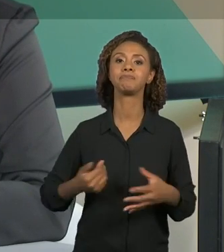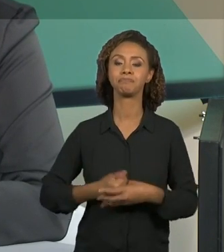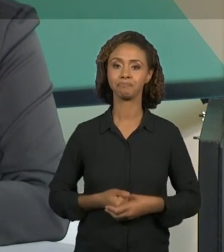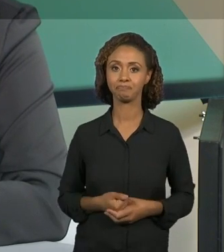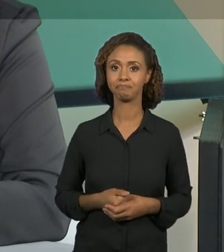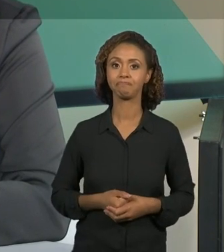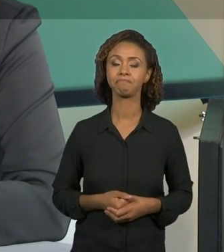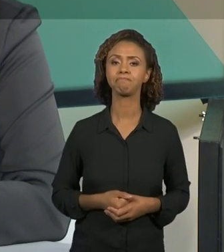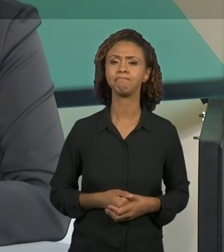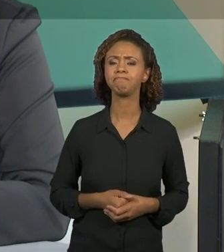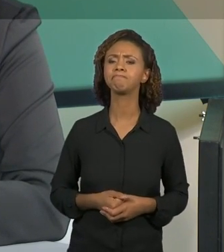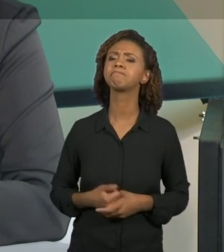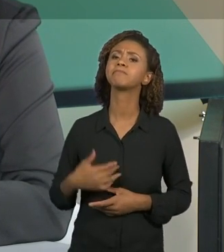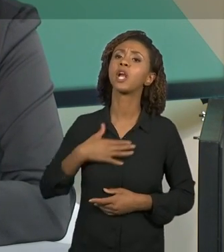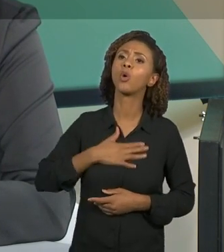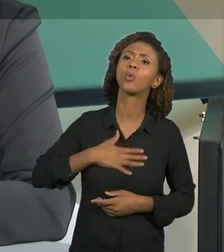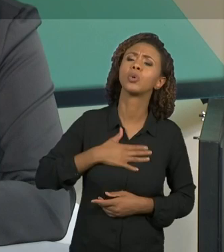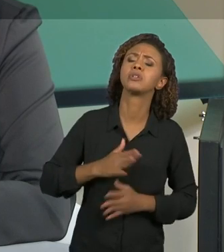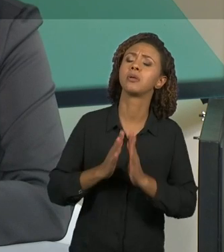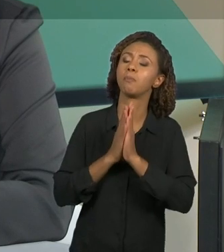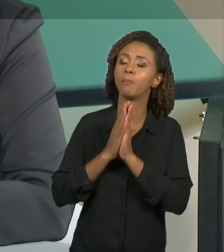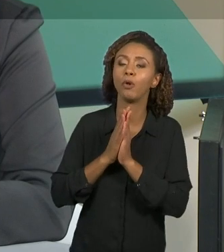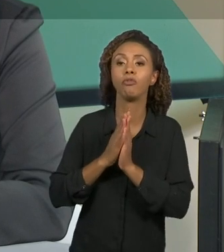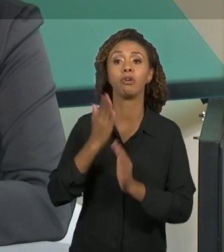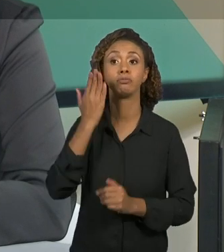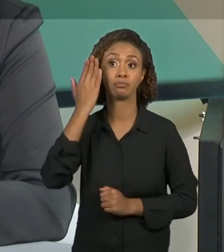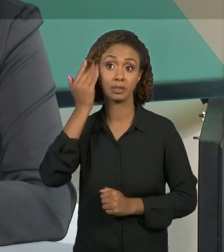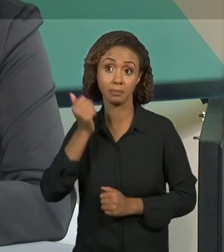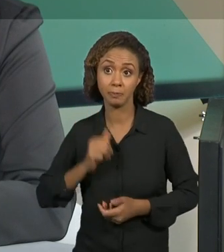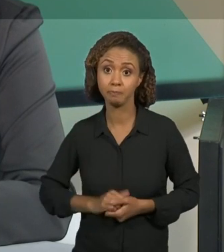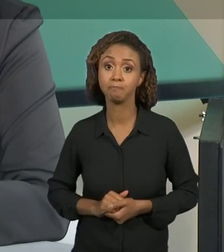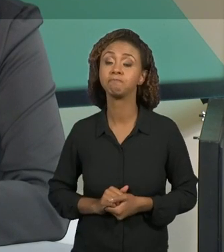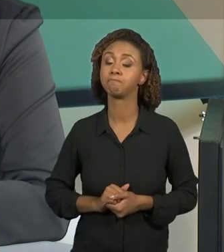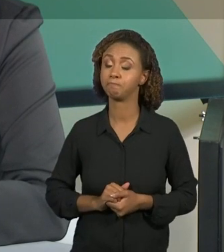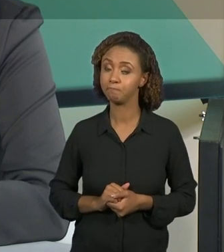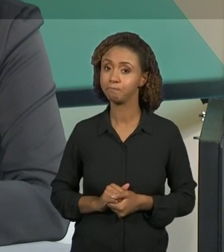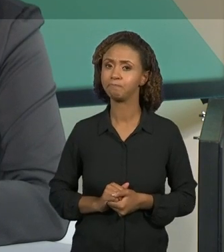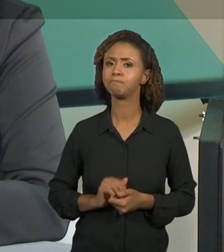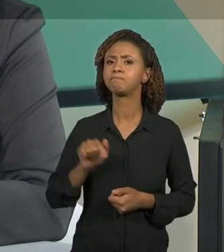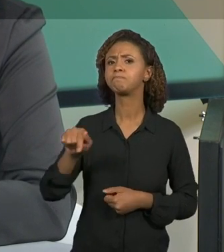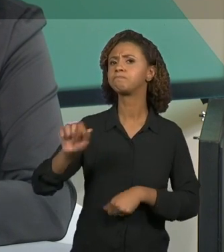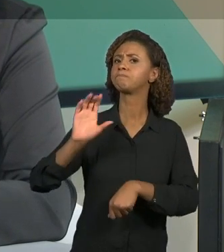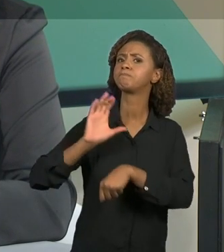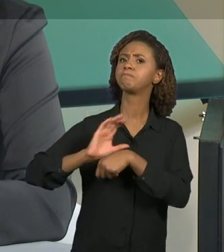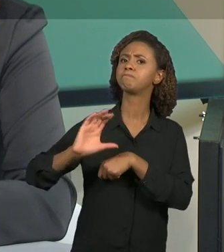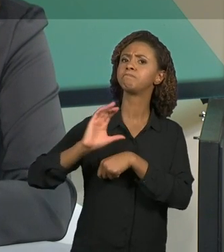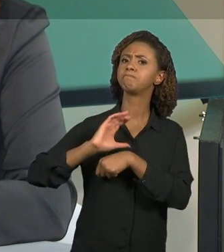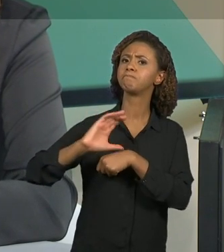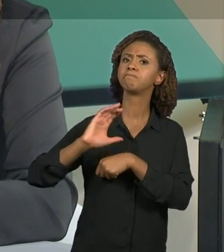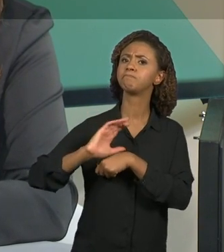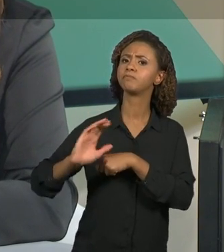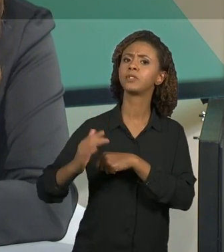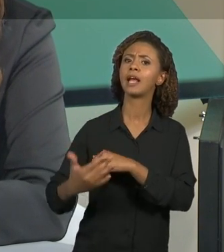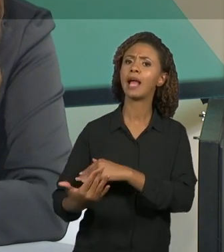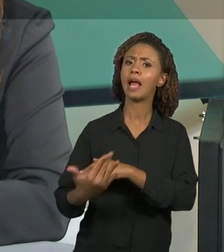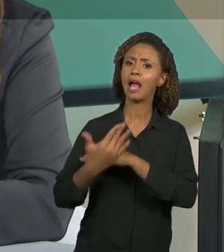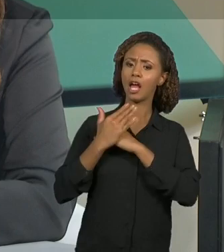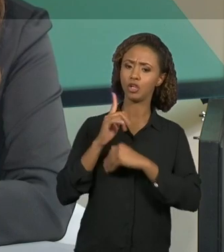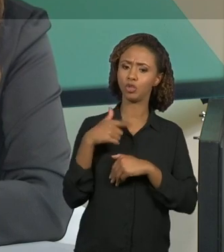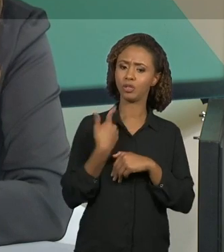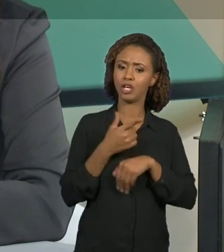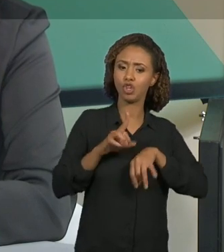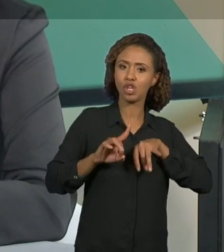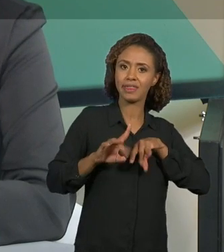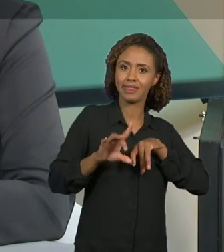fala o seguinte eu gostaria de saber por favor se esse curso vai ter algum benefício o tecnólogo